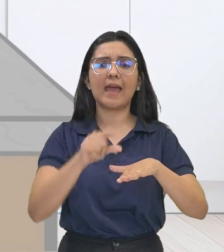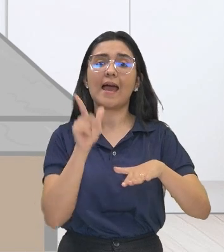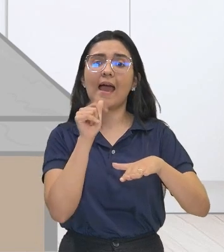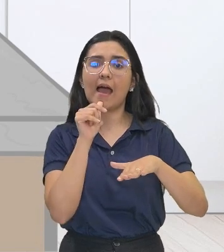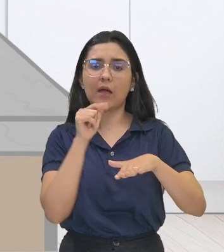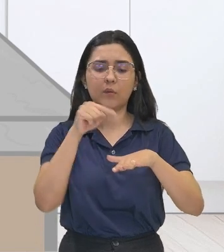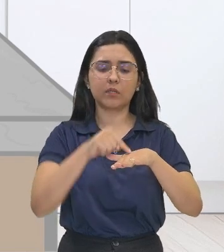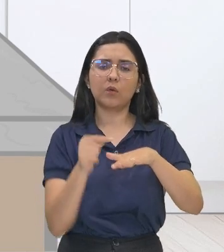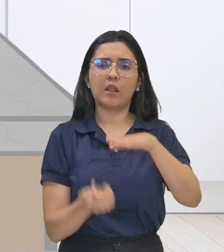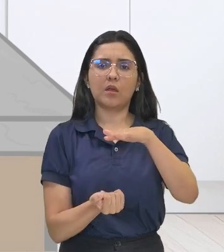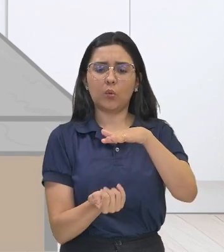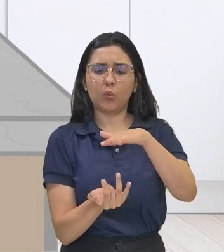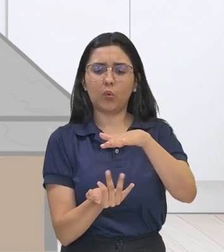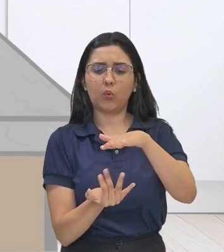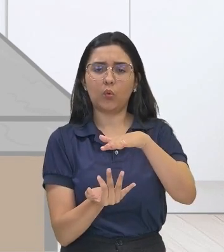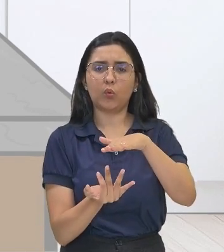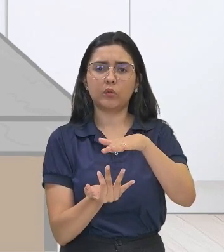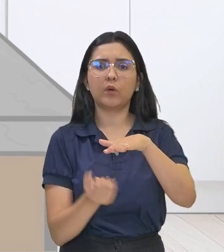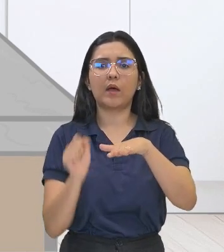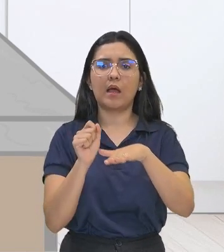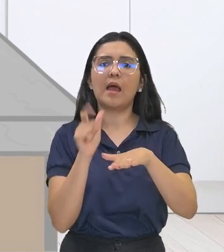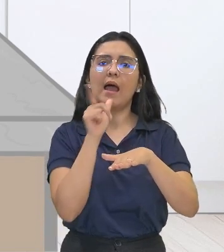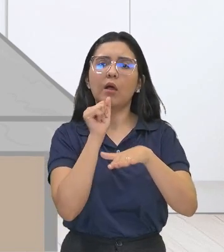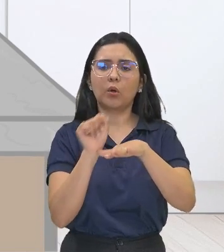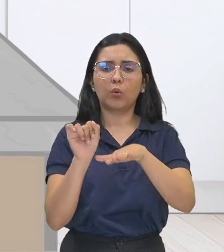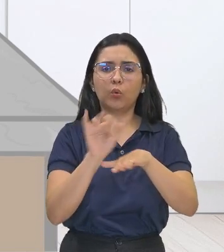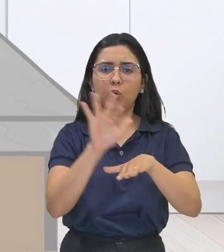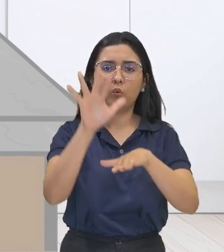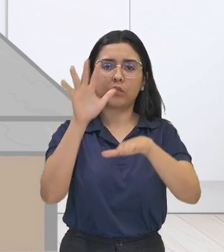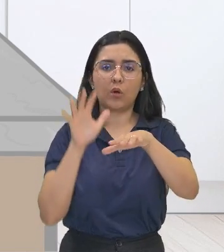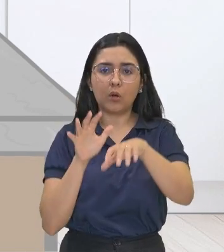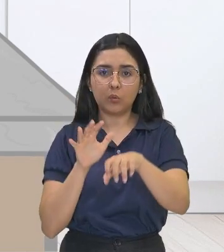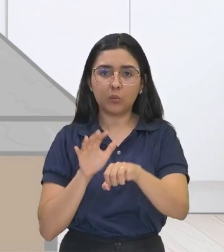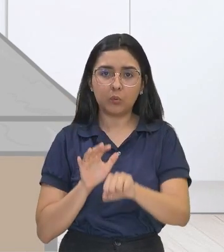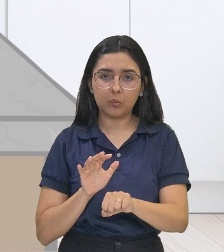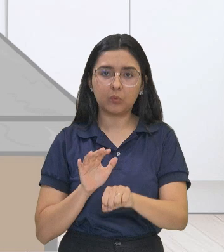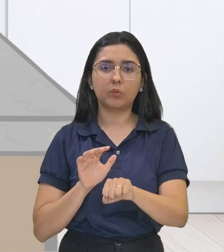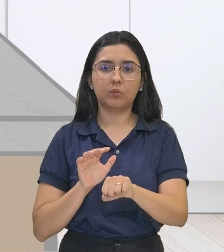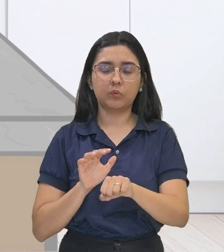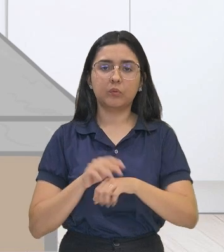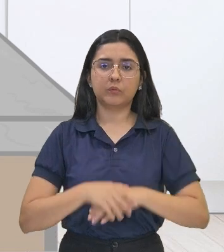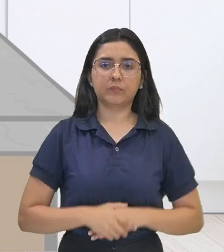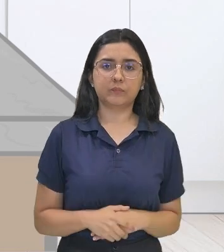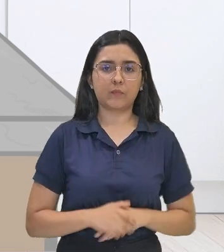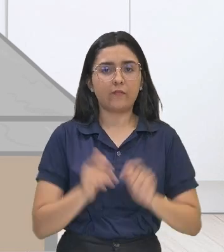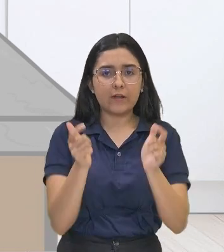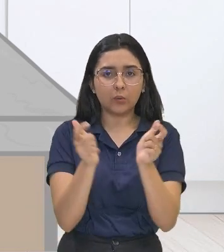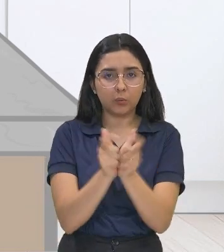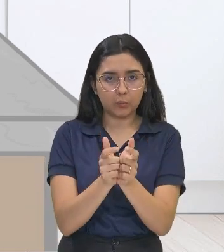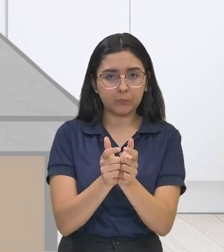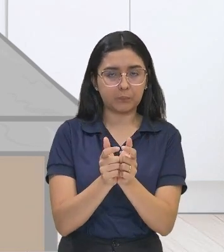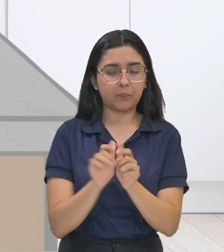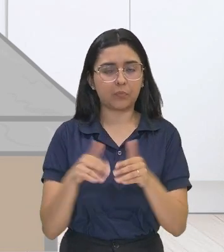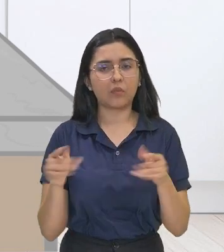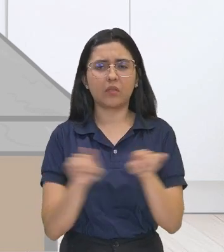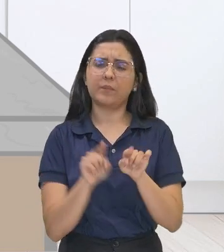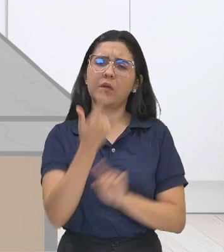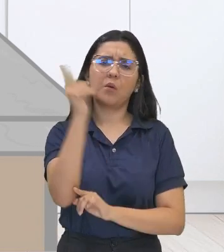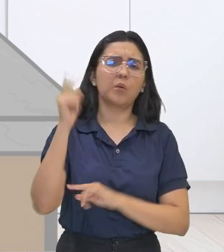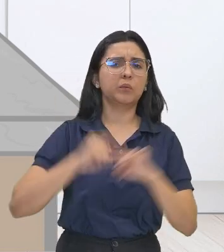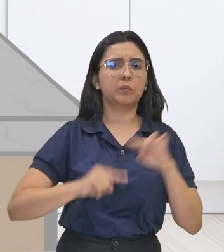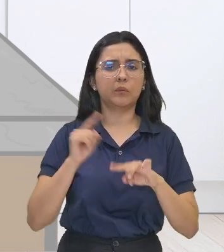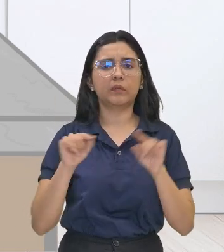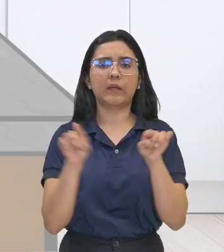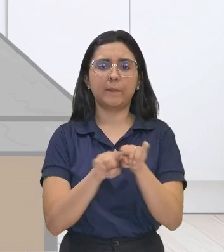está aquecendo ali, a água evapora e ela diminui de tamanho. Da mesma forma, vários outros produtos